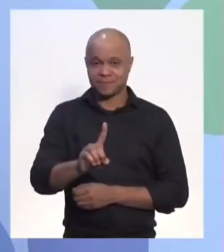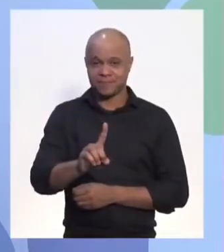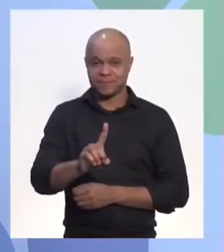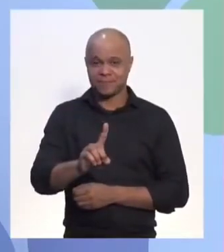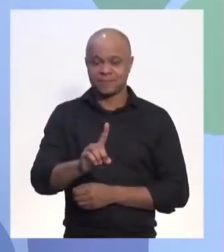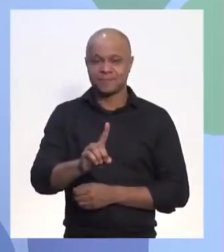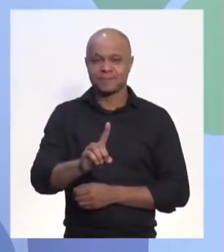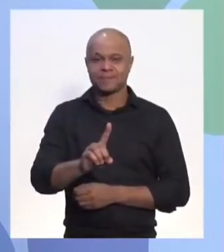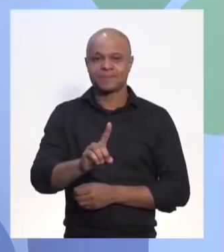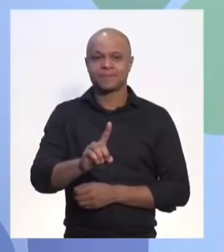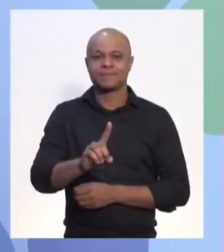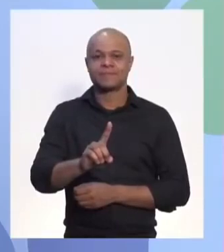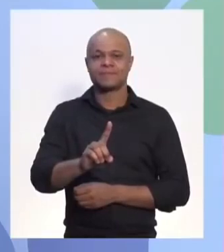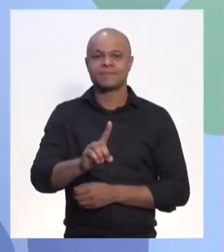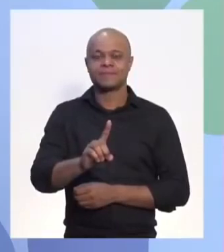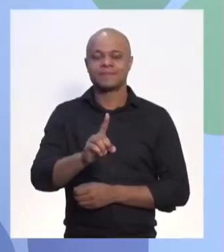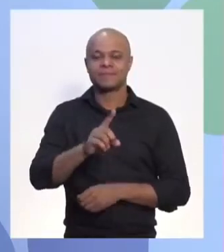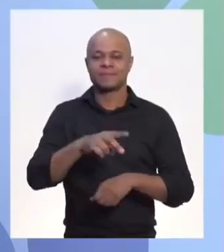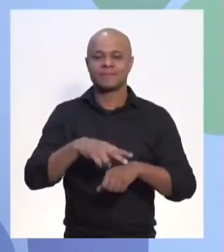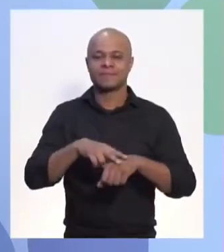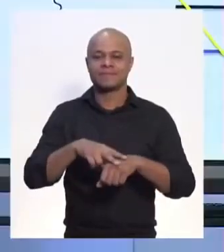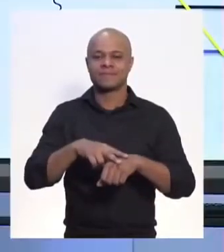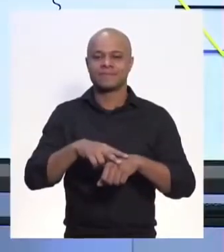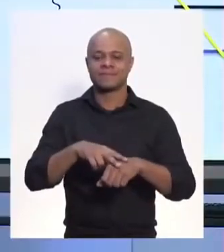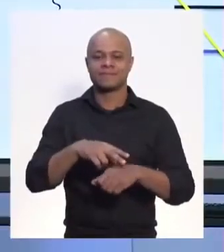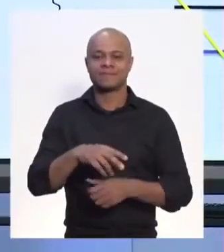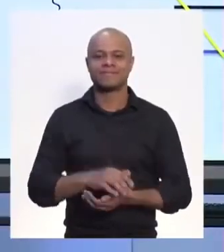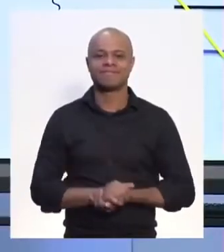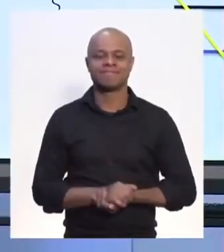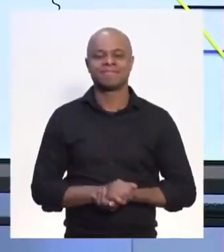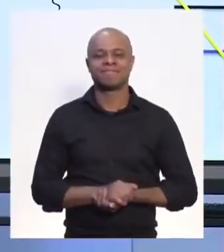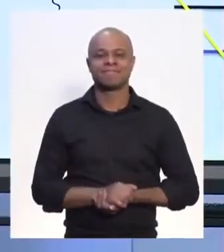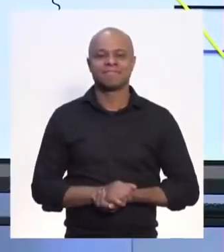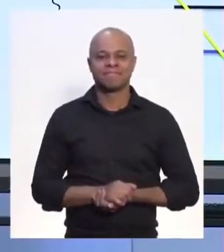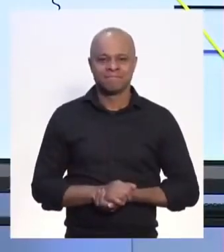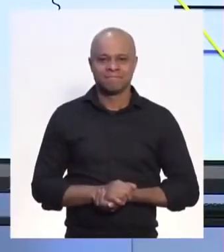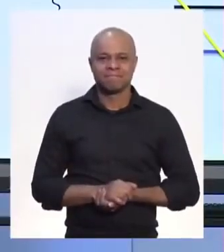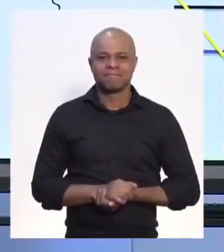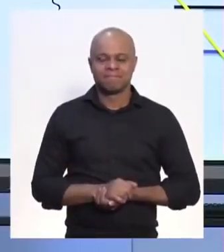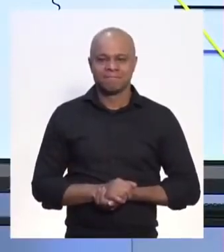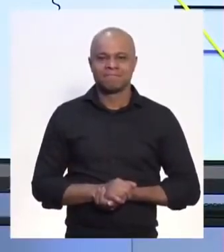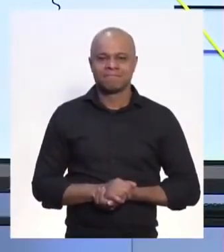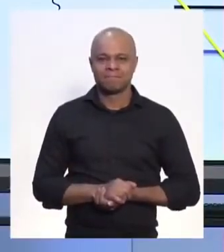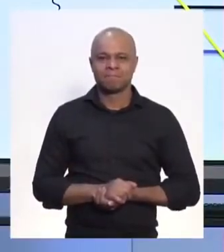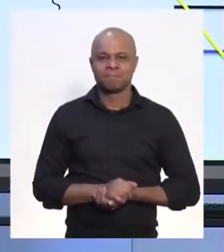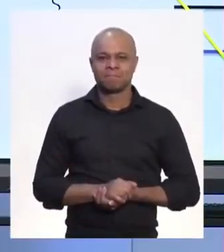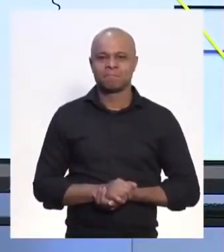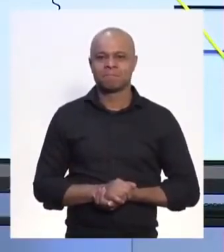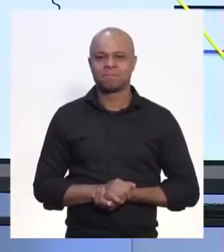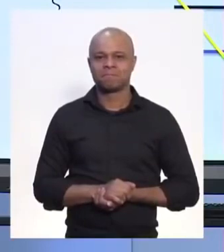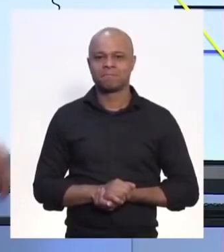pessoa, amarelo e verde. É verdade. Tá? Imagina um jogador de futebol que não sabe o que é,